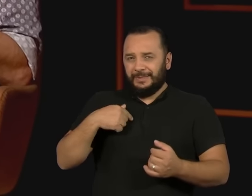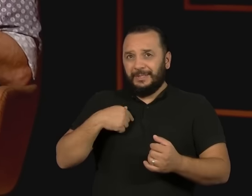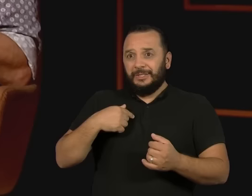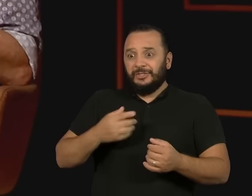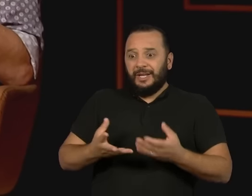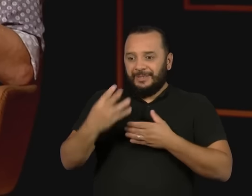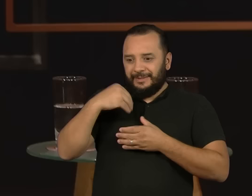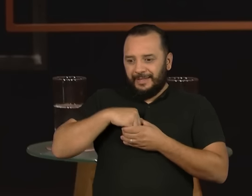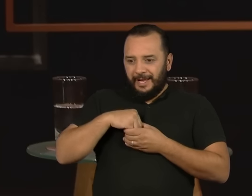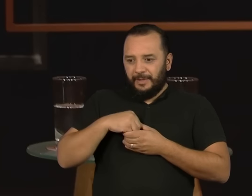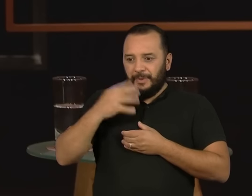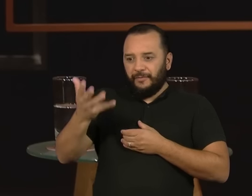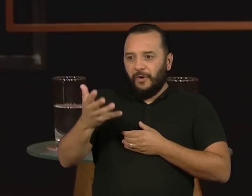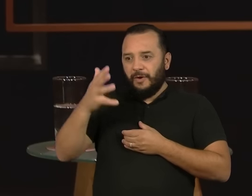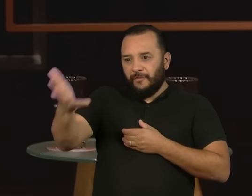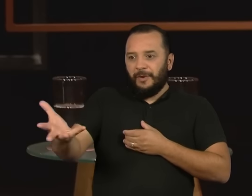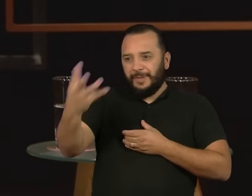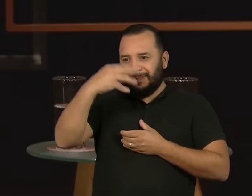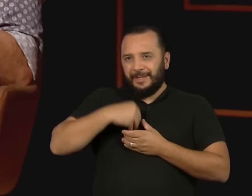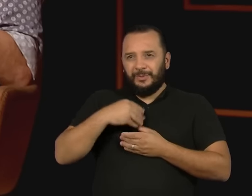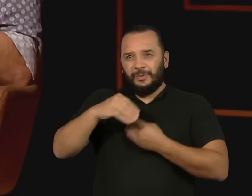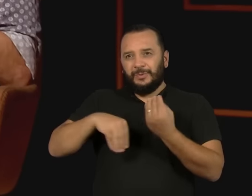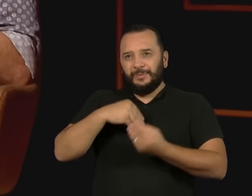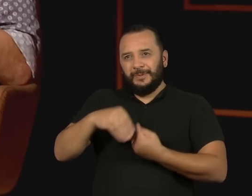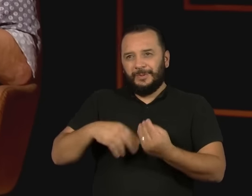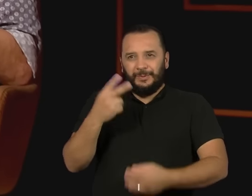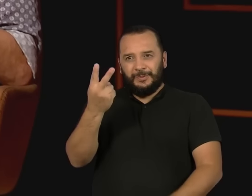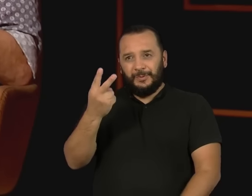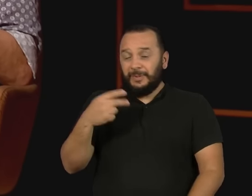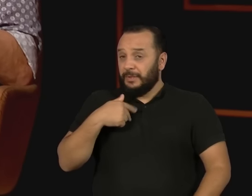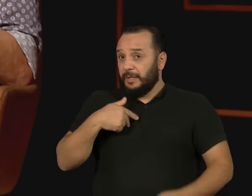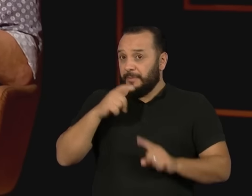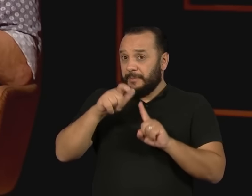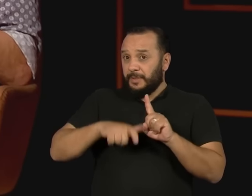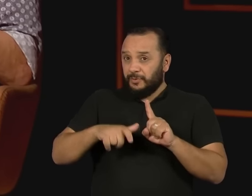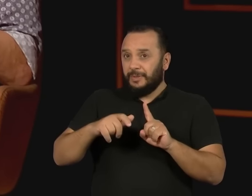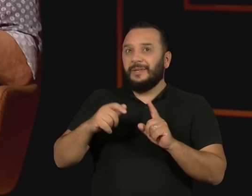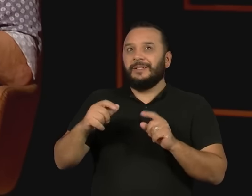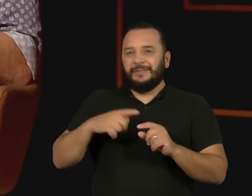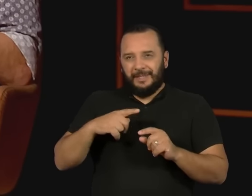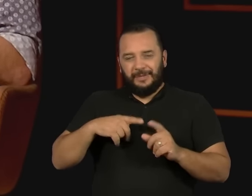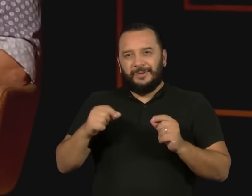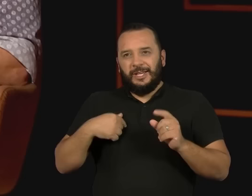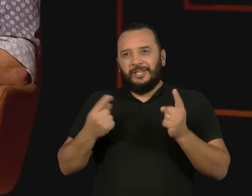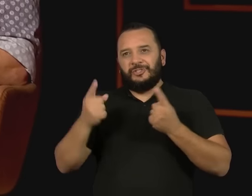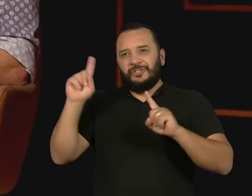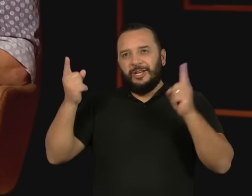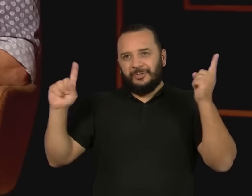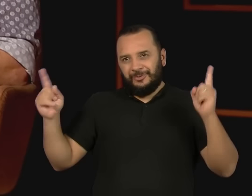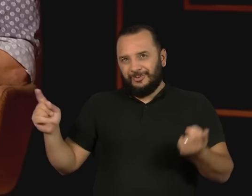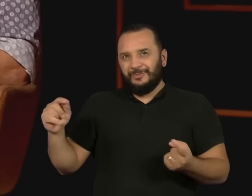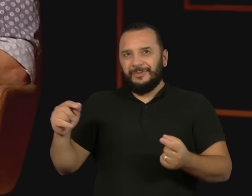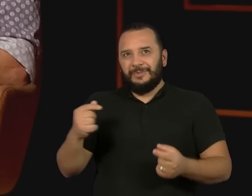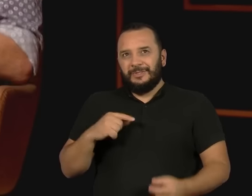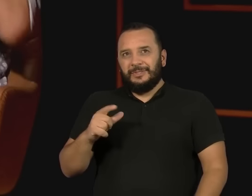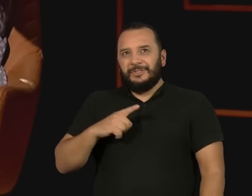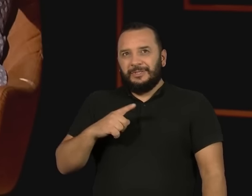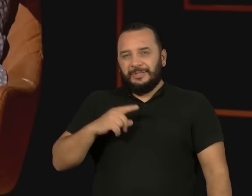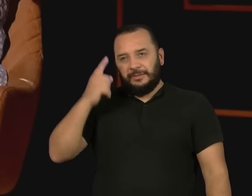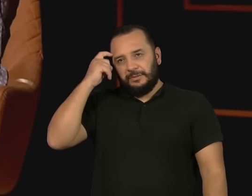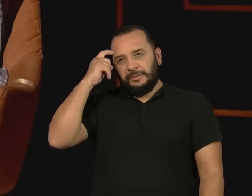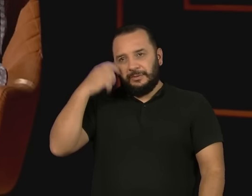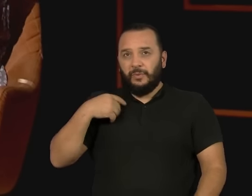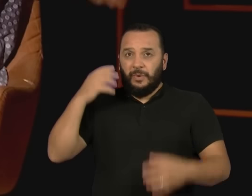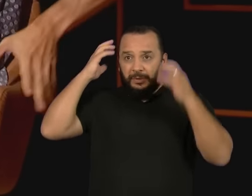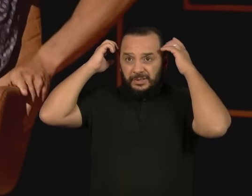dentro para fora, de fora para dentro. Um pouco os dois. Todo personagem que eu faço tem que ter um gesto, pelo menos, né? Então tinha um personagem que eu fazia assim,